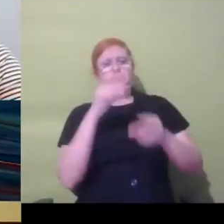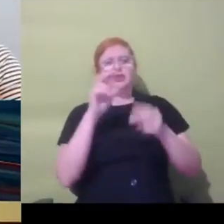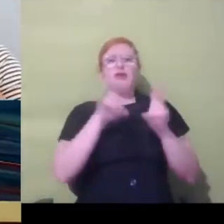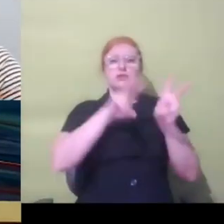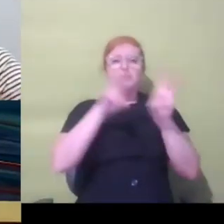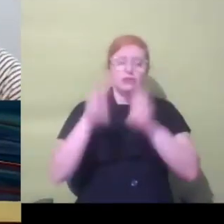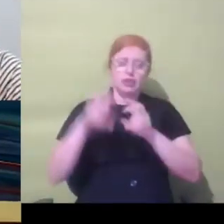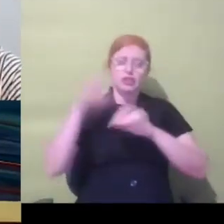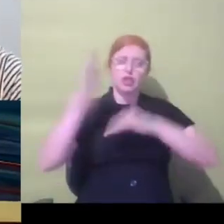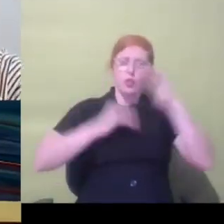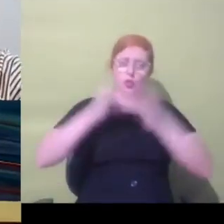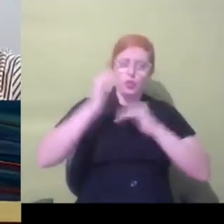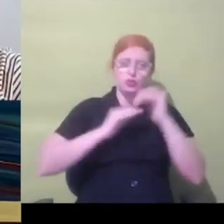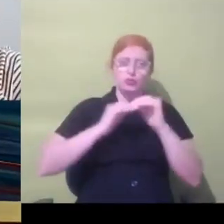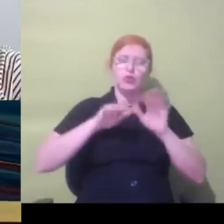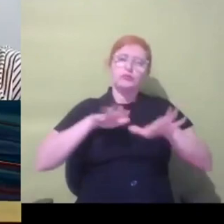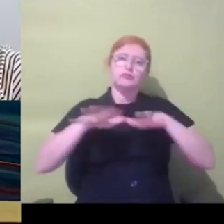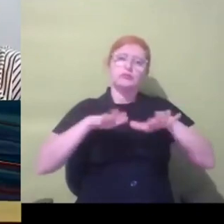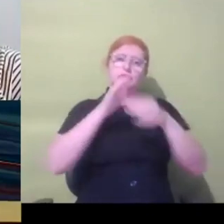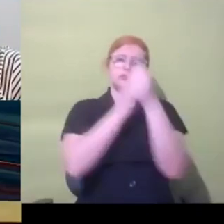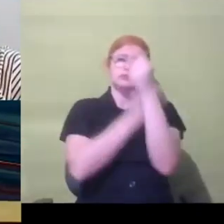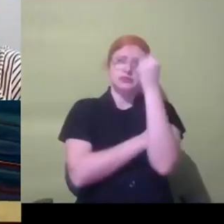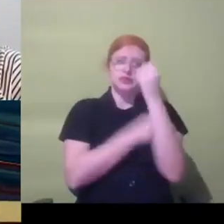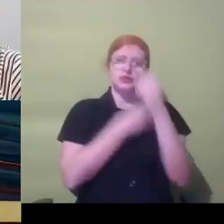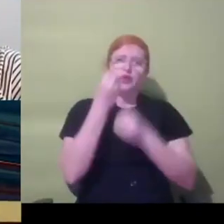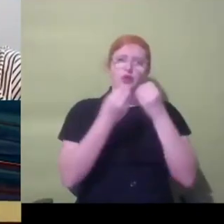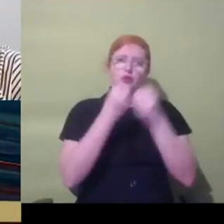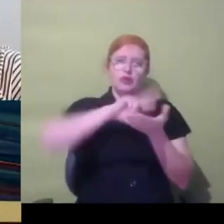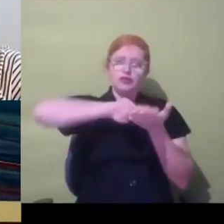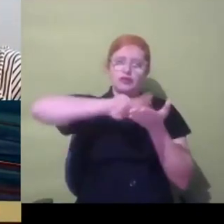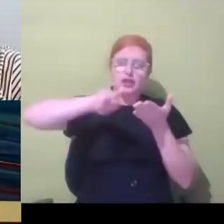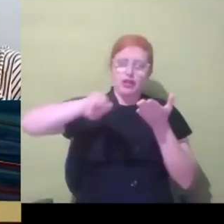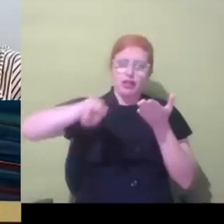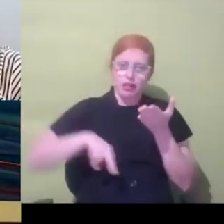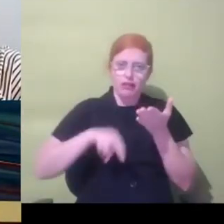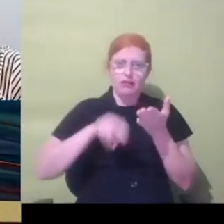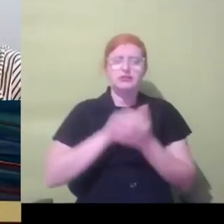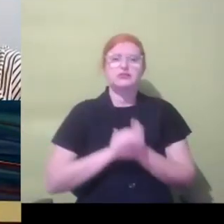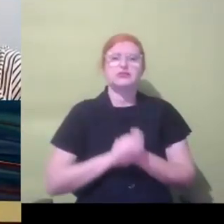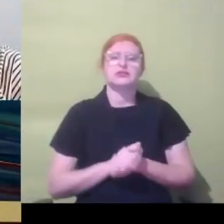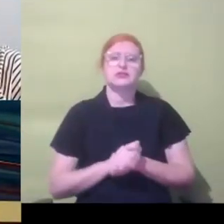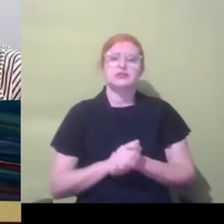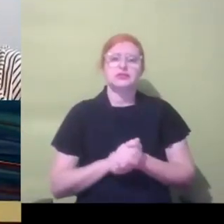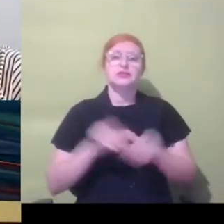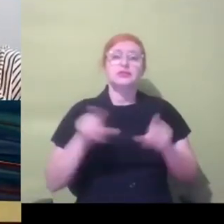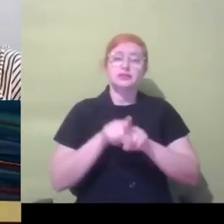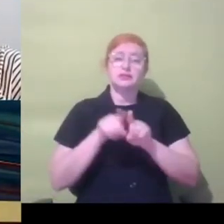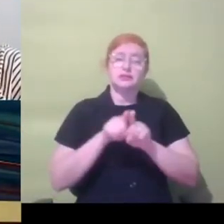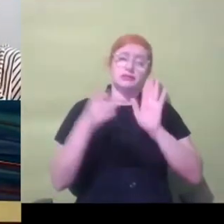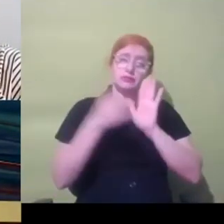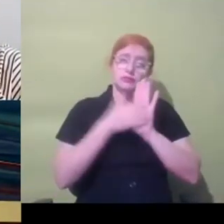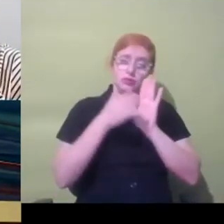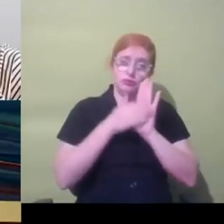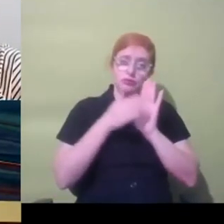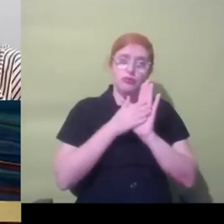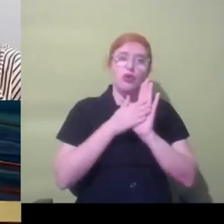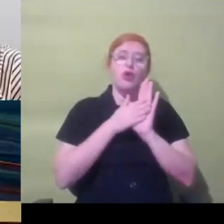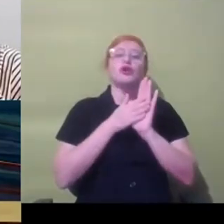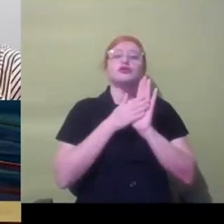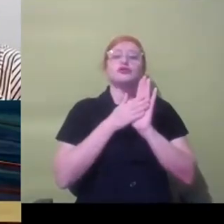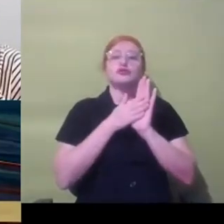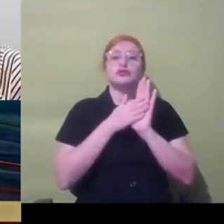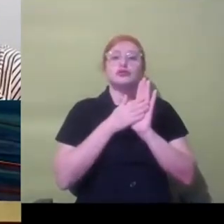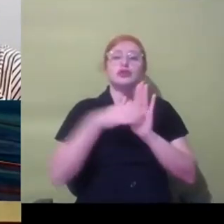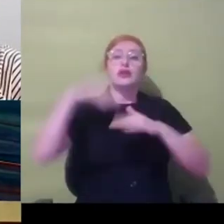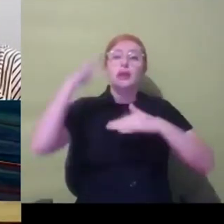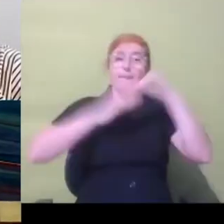a construção do movimento feminista, como ele é plural, como ele é diverso, e os princípios que norteiam práticas